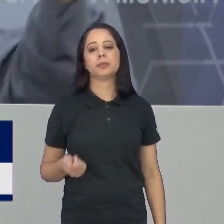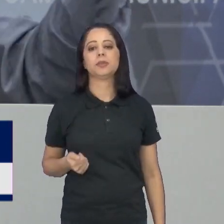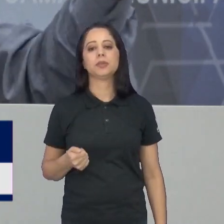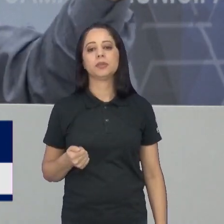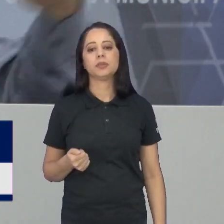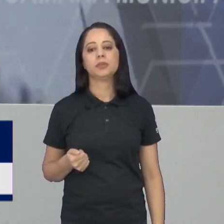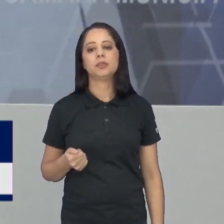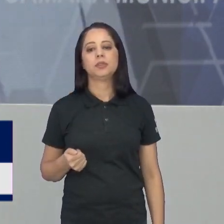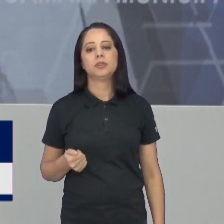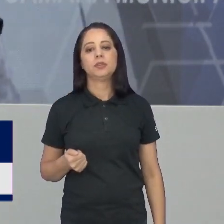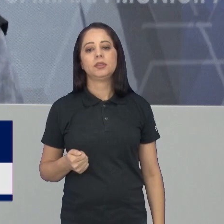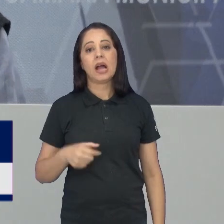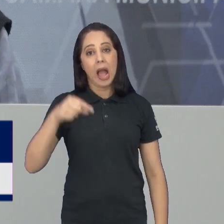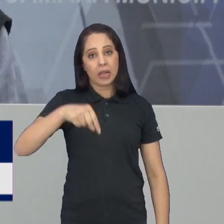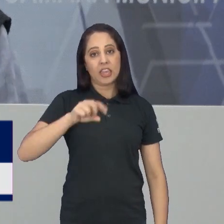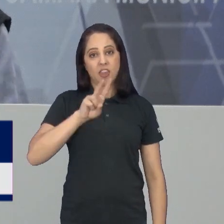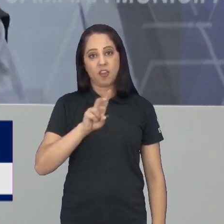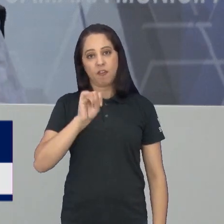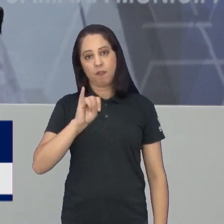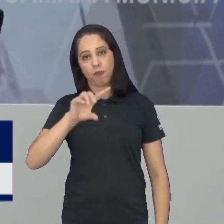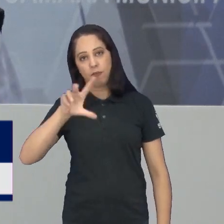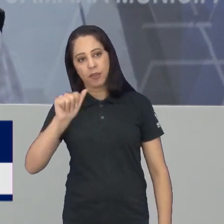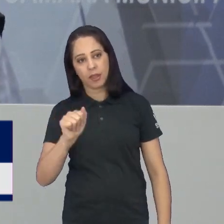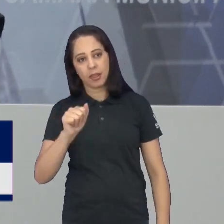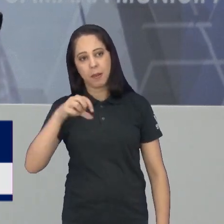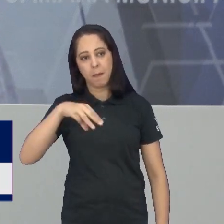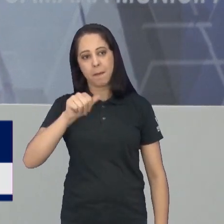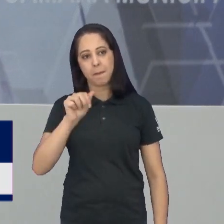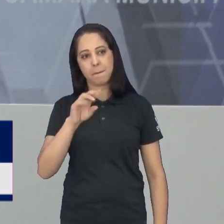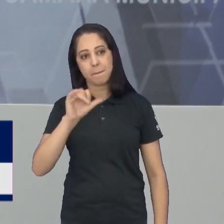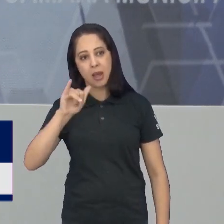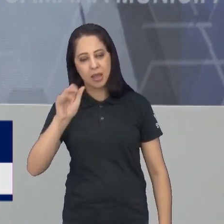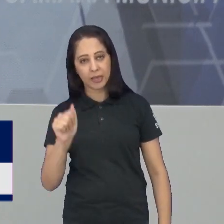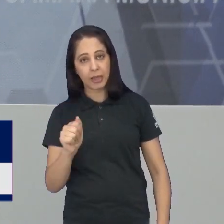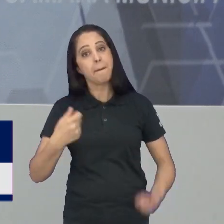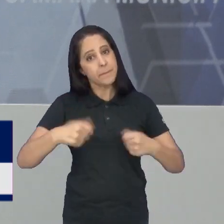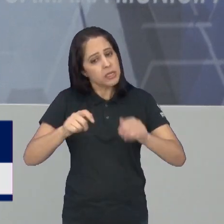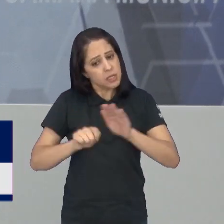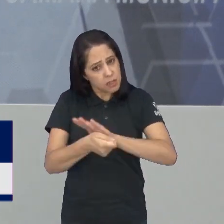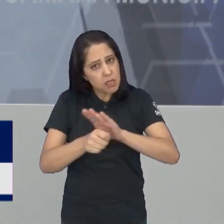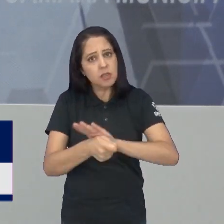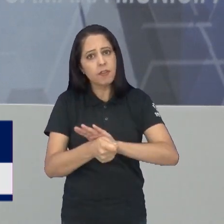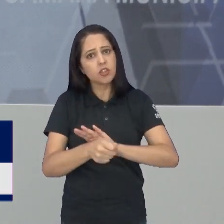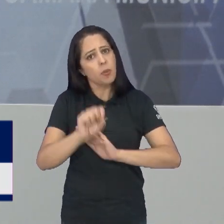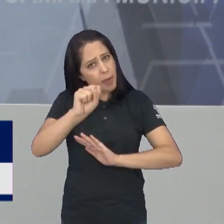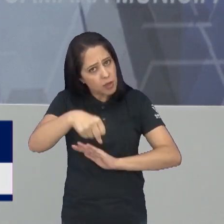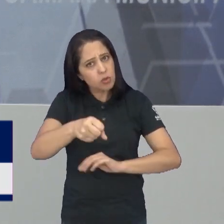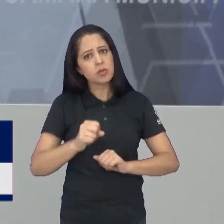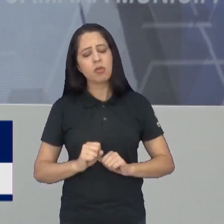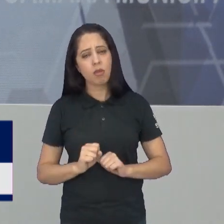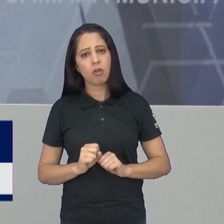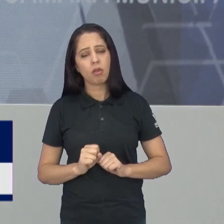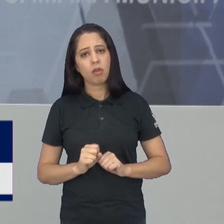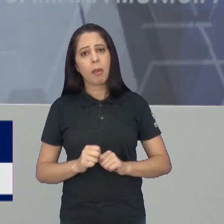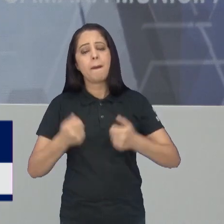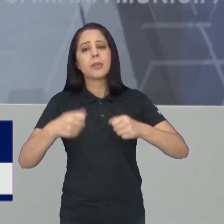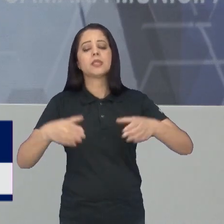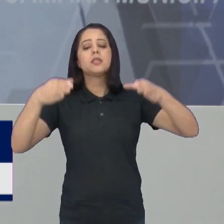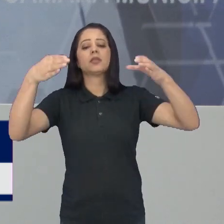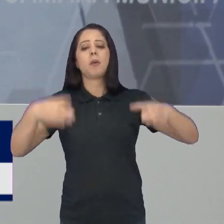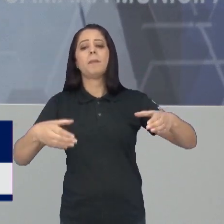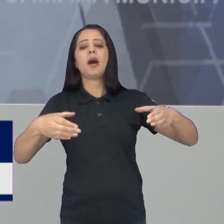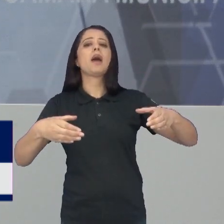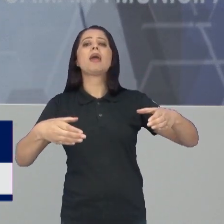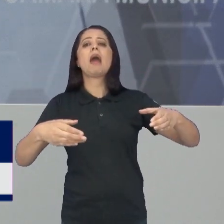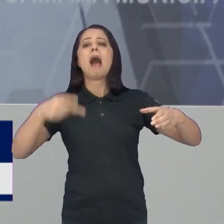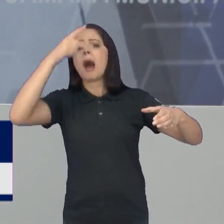Aqui é a Vila Maria, por exemplo. A Vila Maria precisa de investimento. Precisa que o construtor